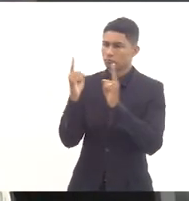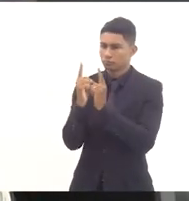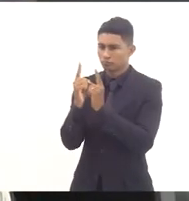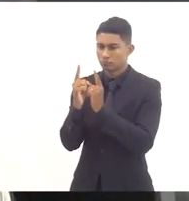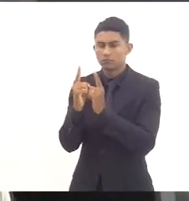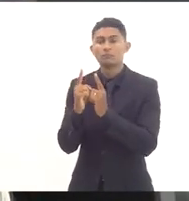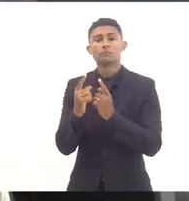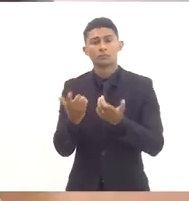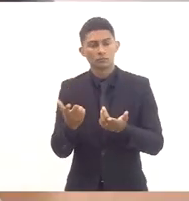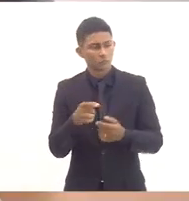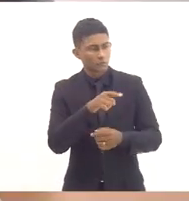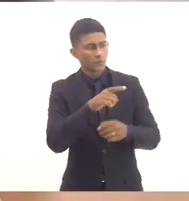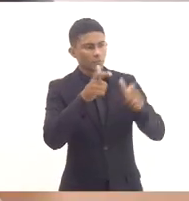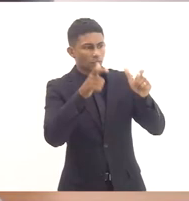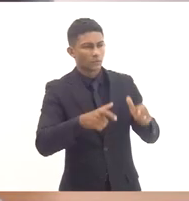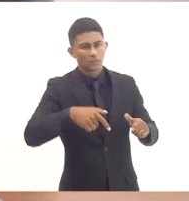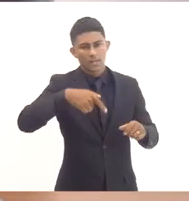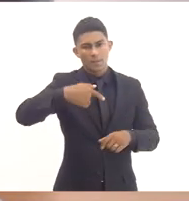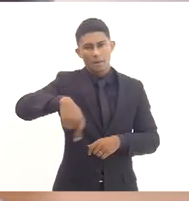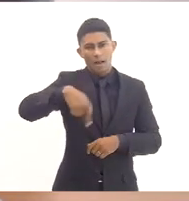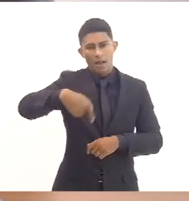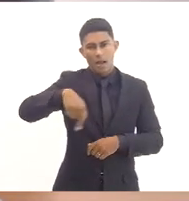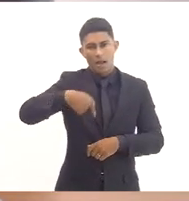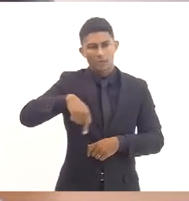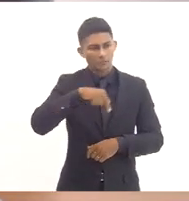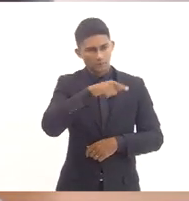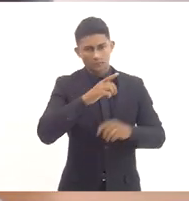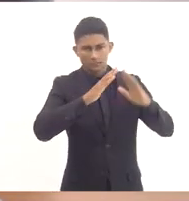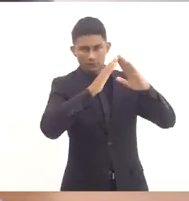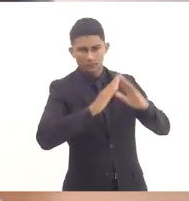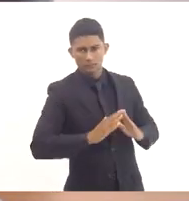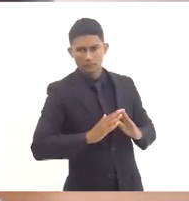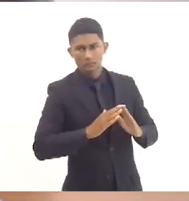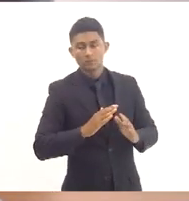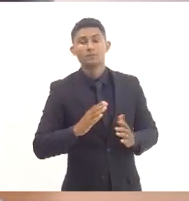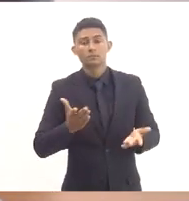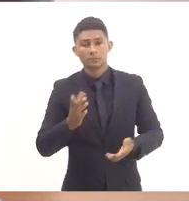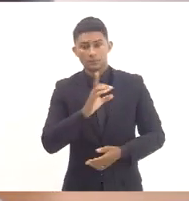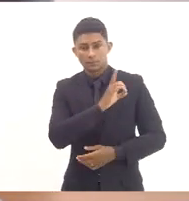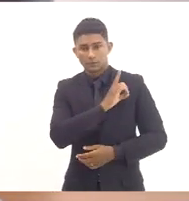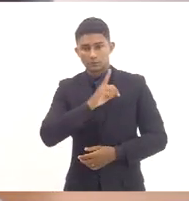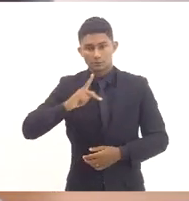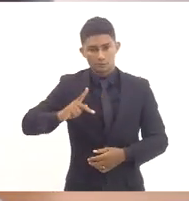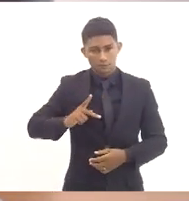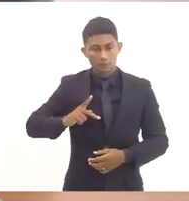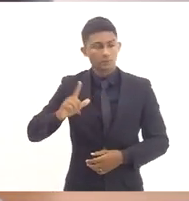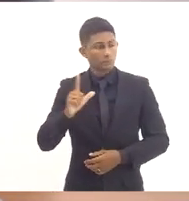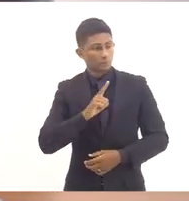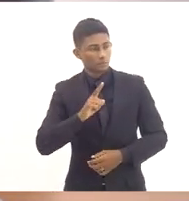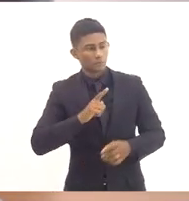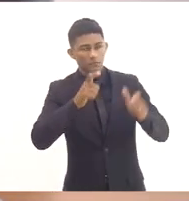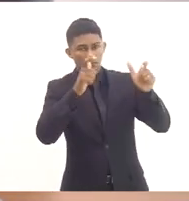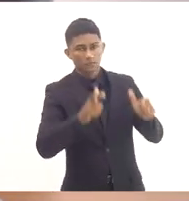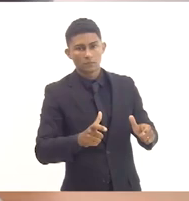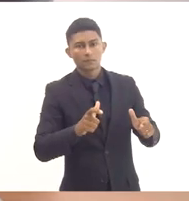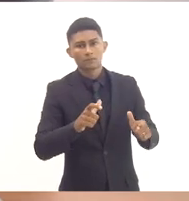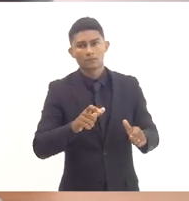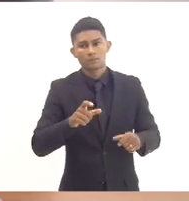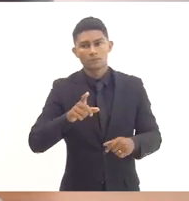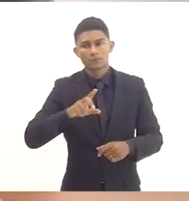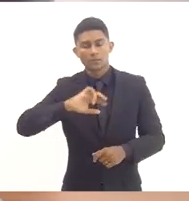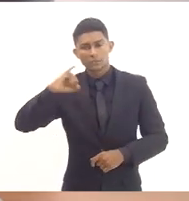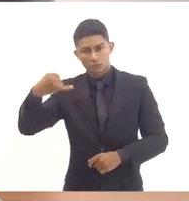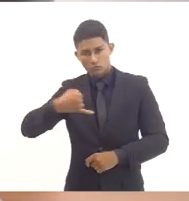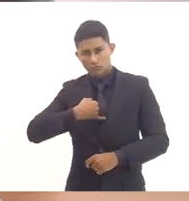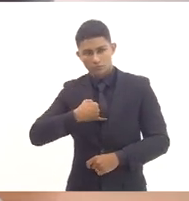existe a você mora em Queimados e a Defensoria Pública da União funciona em São João de Meriti você tem que ir até lá